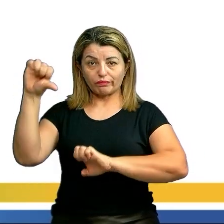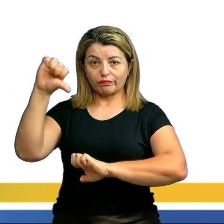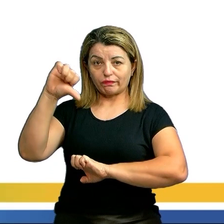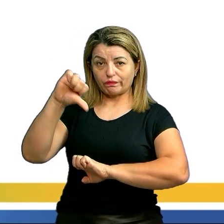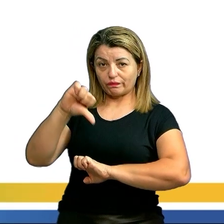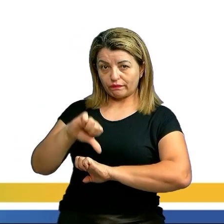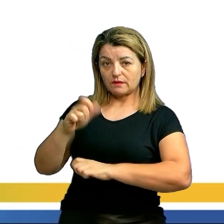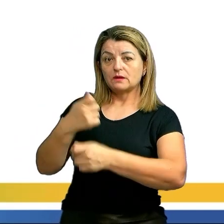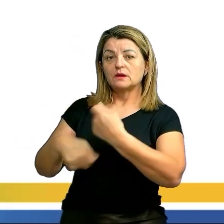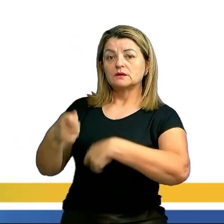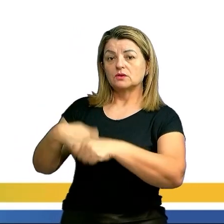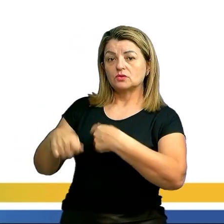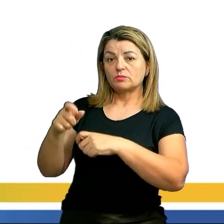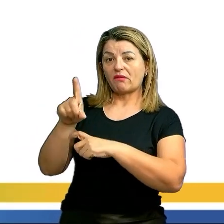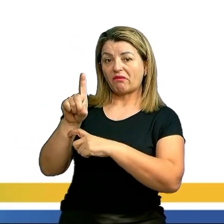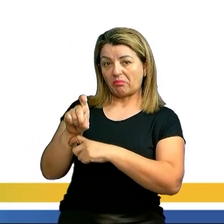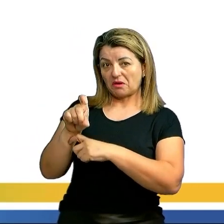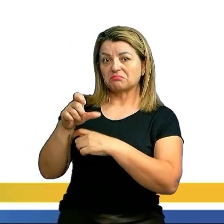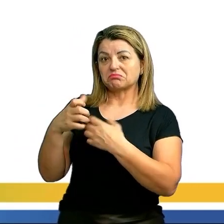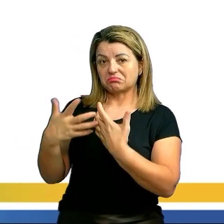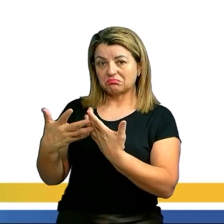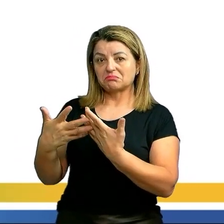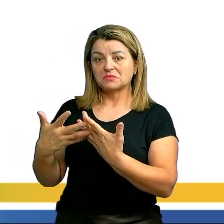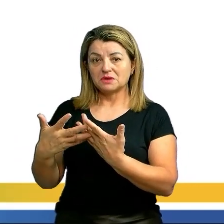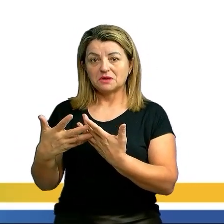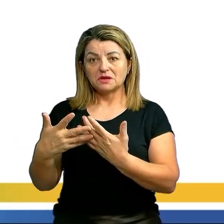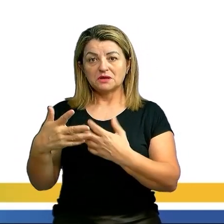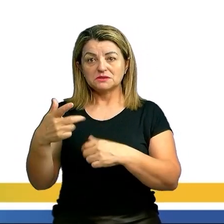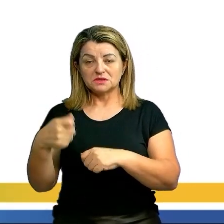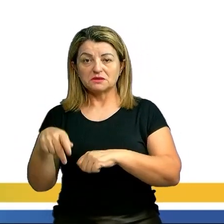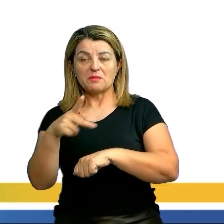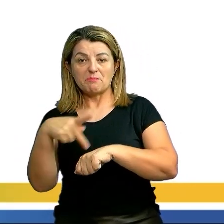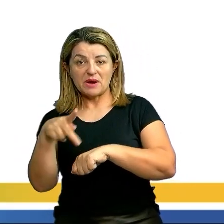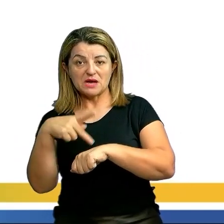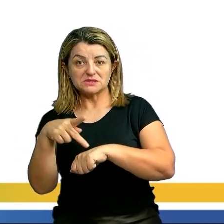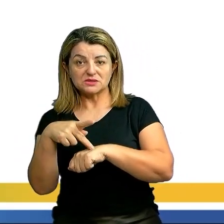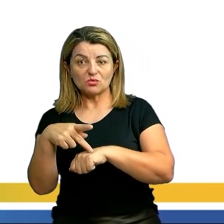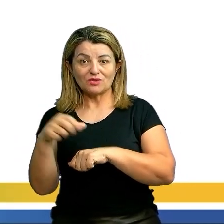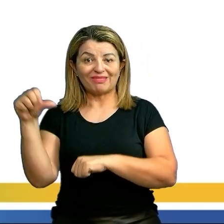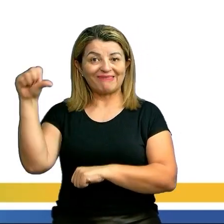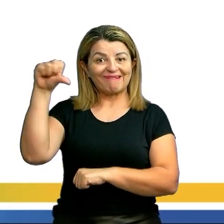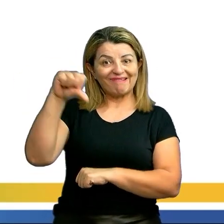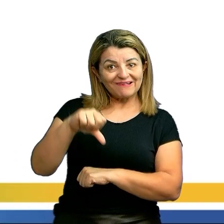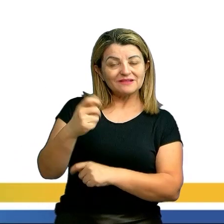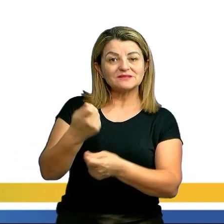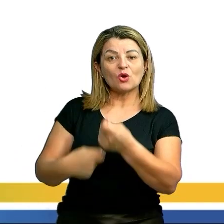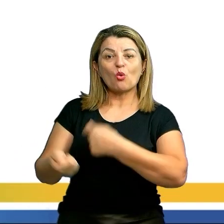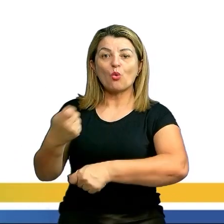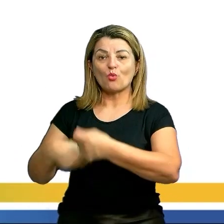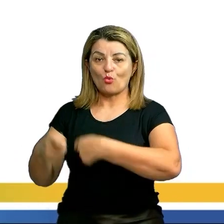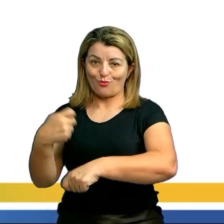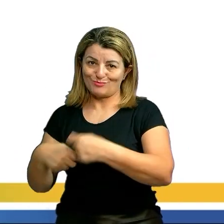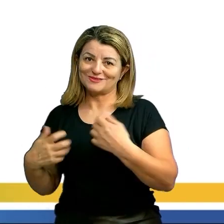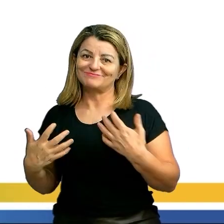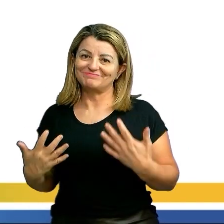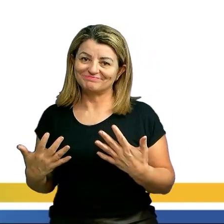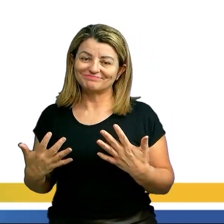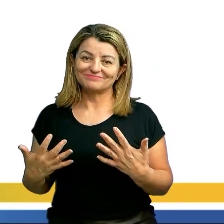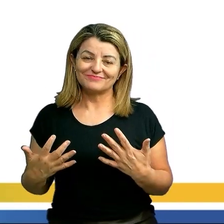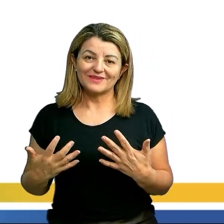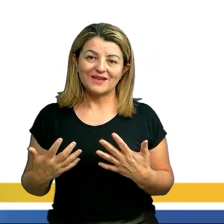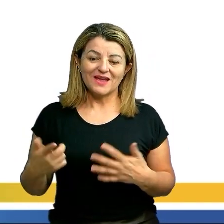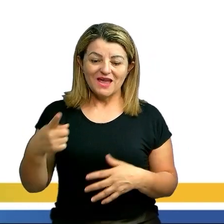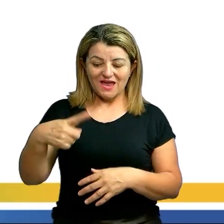em sua economia. O que é que significa isso? Basicamente, ele trabalha com países que estão em crise econômica, especificamente.